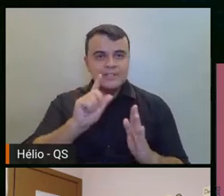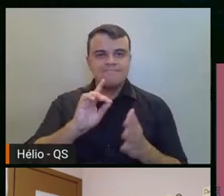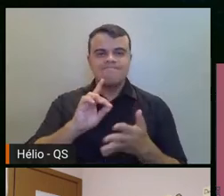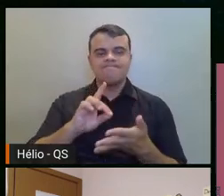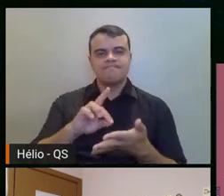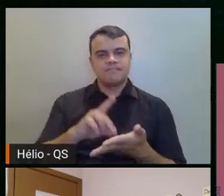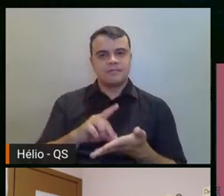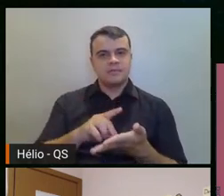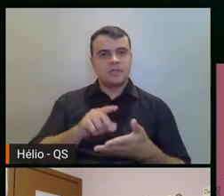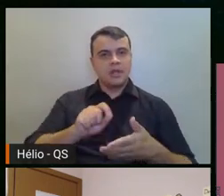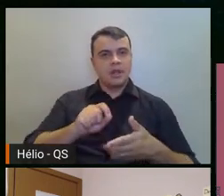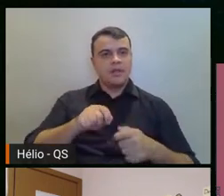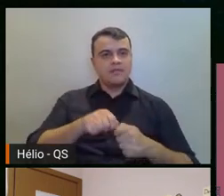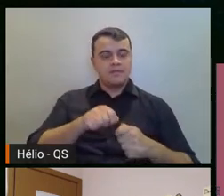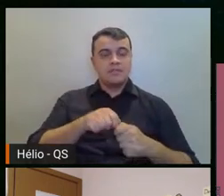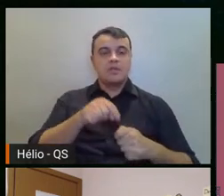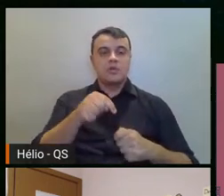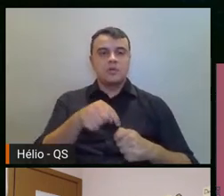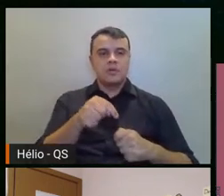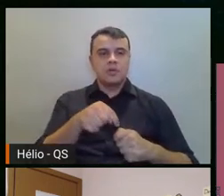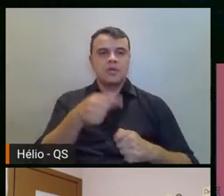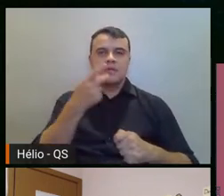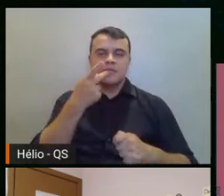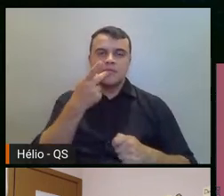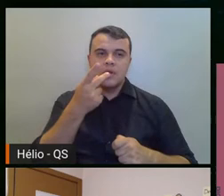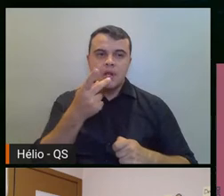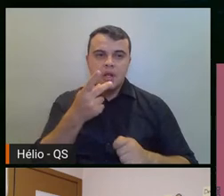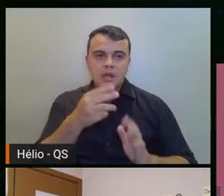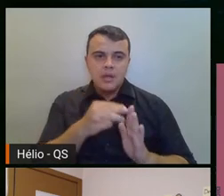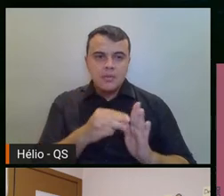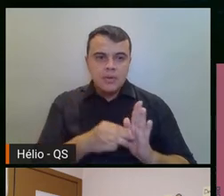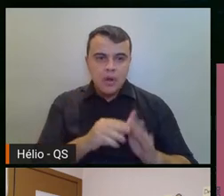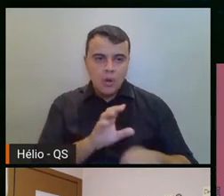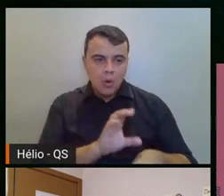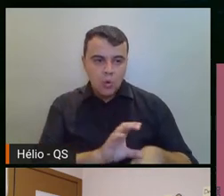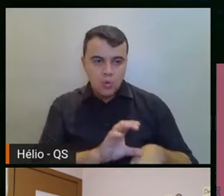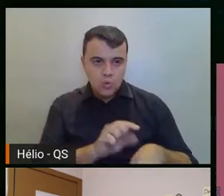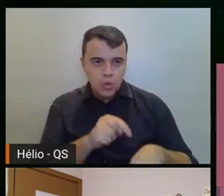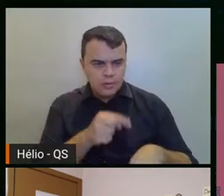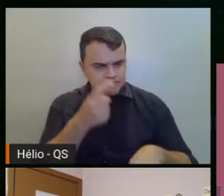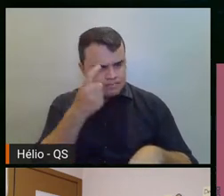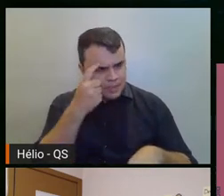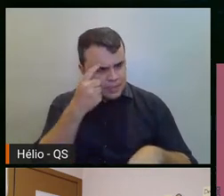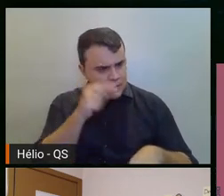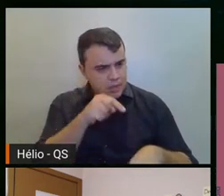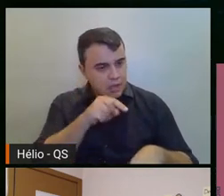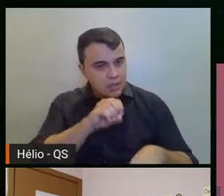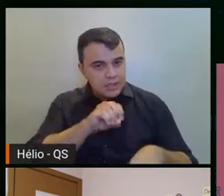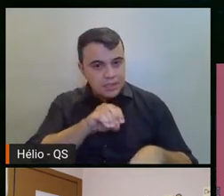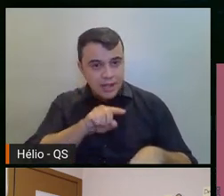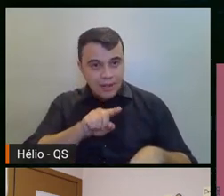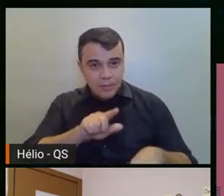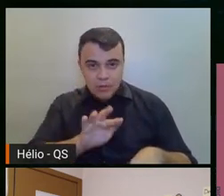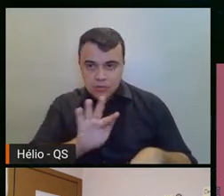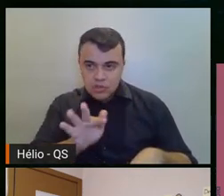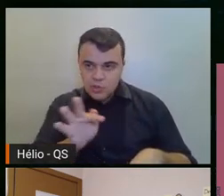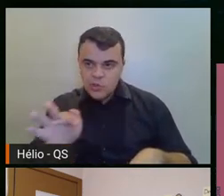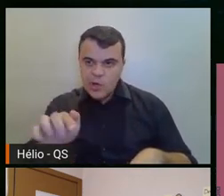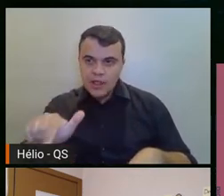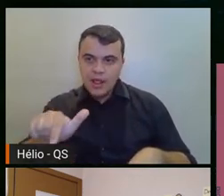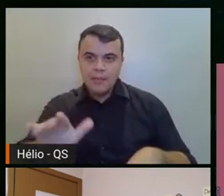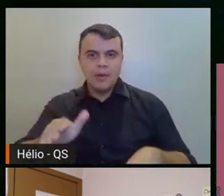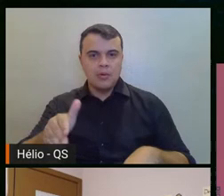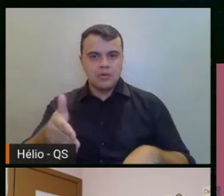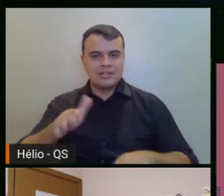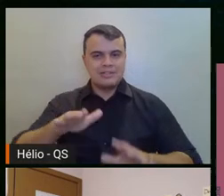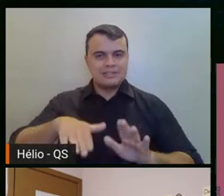operar né então ali no quando a gente fala da métodologia do bootcamp é justamente pensar a gente levar para o campo de batalha e eu sei que tem muita gente